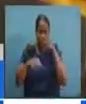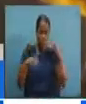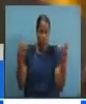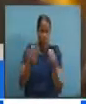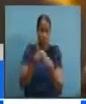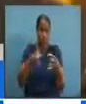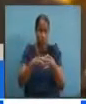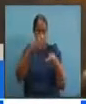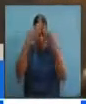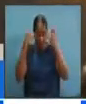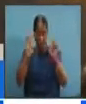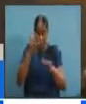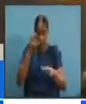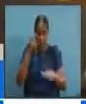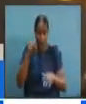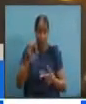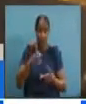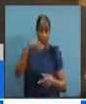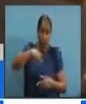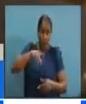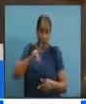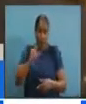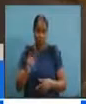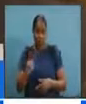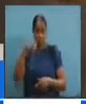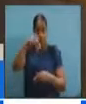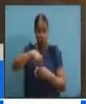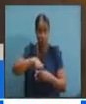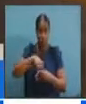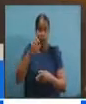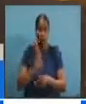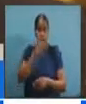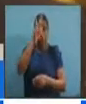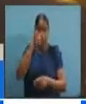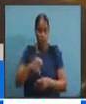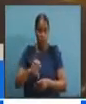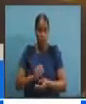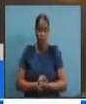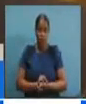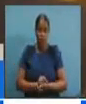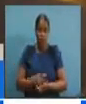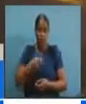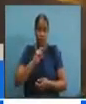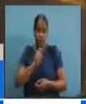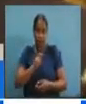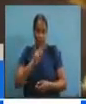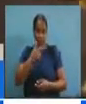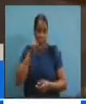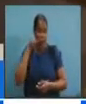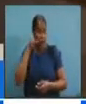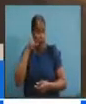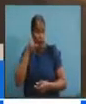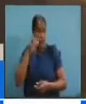da Guiné-Bissau, IPRS, votou em Bissoran, no norte do país. Numa entrevista telefónica à